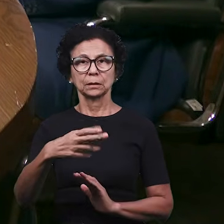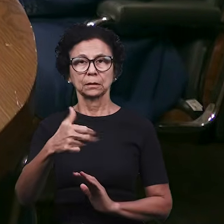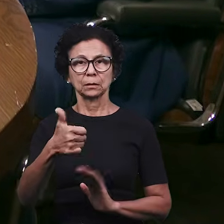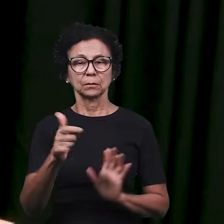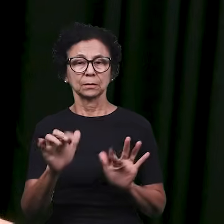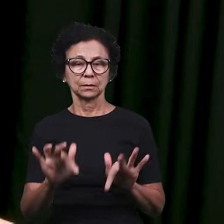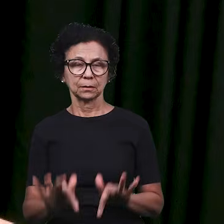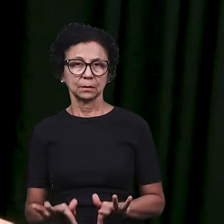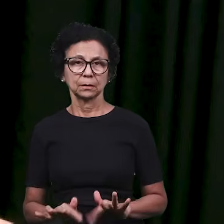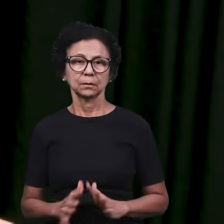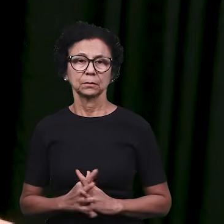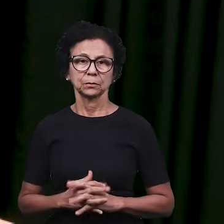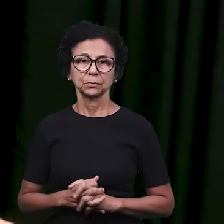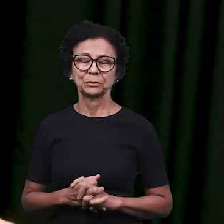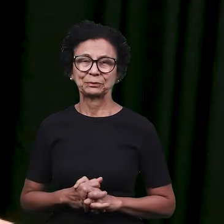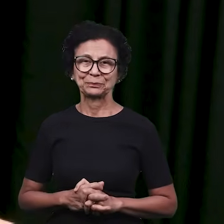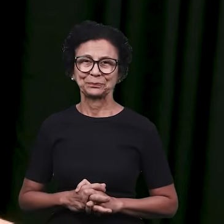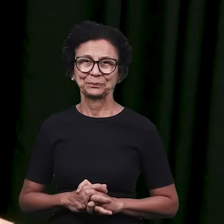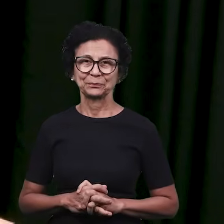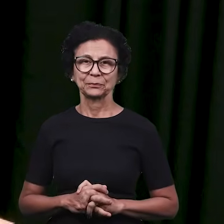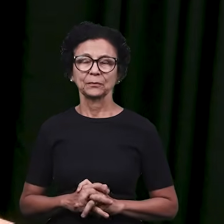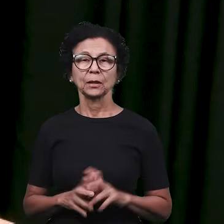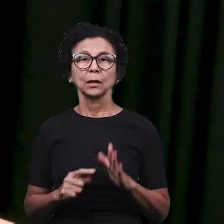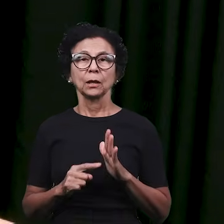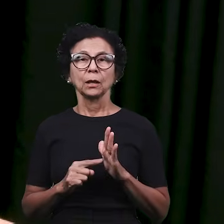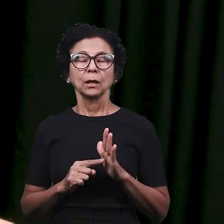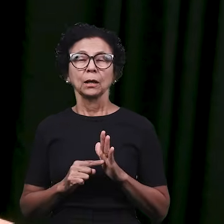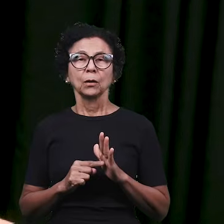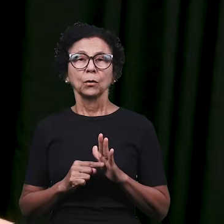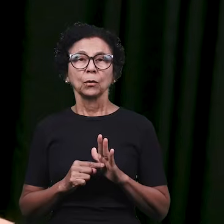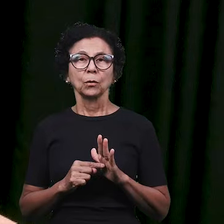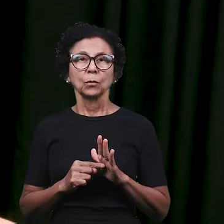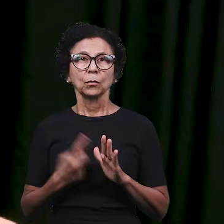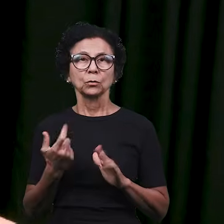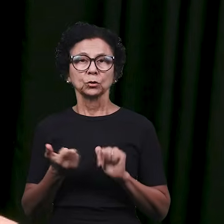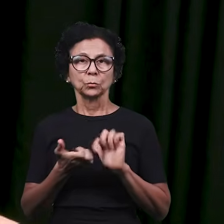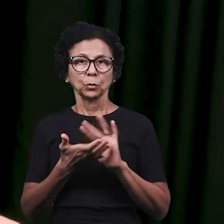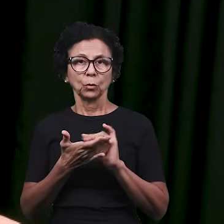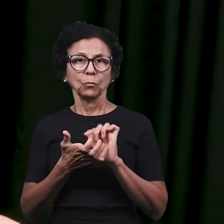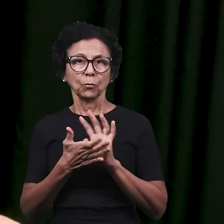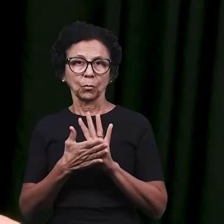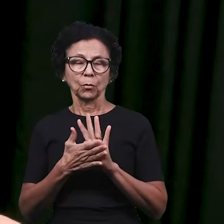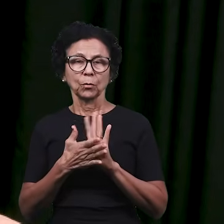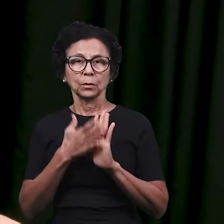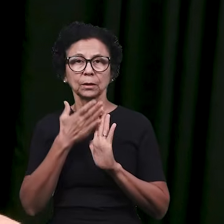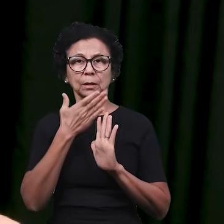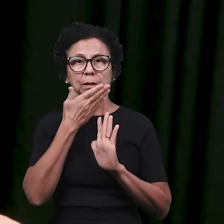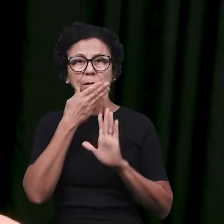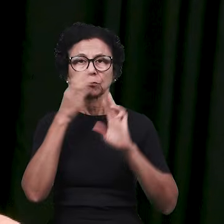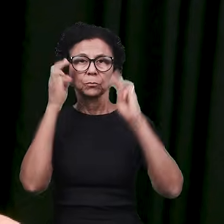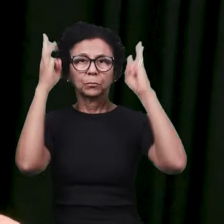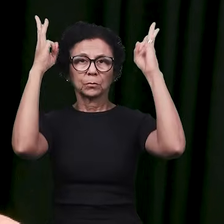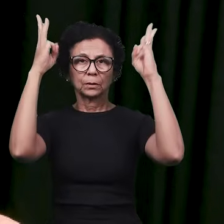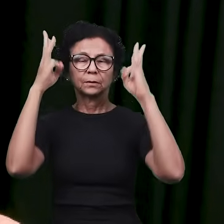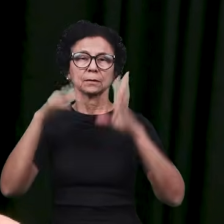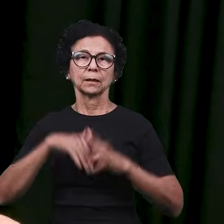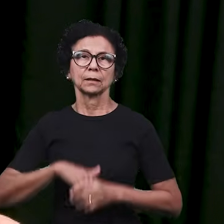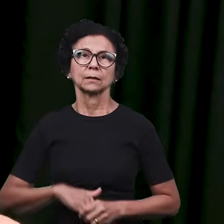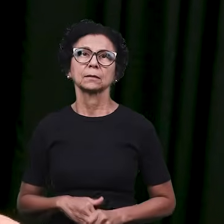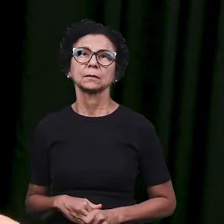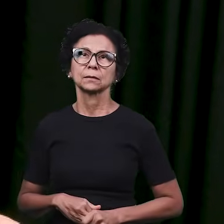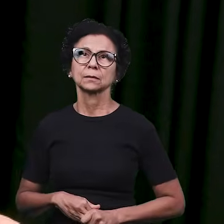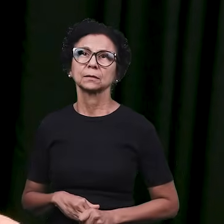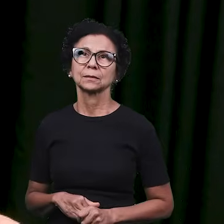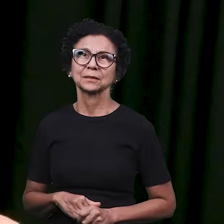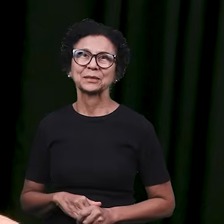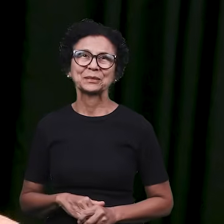vai propor agora o cântico, o último cântico de Moisés, que nós vamos ver no 32, não vamos antecipar. Esse